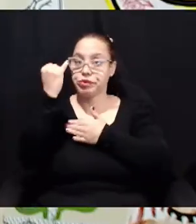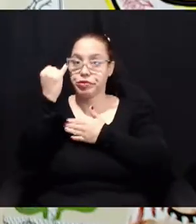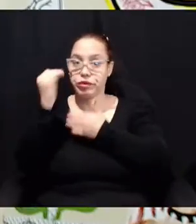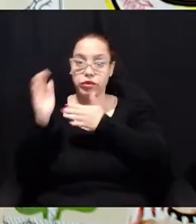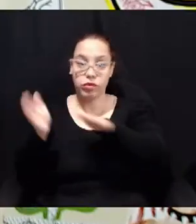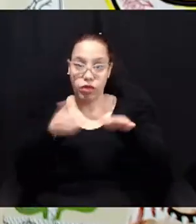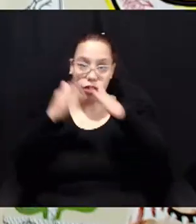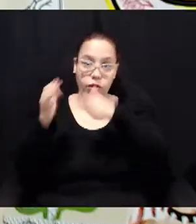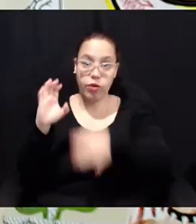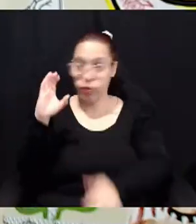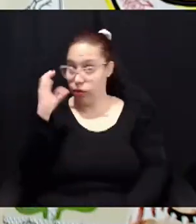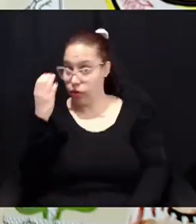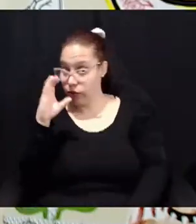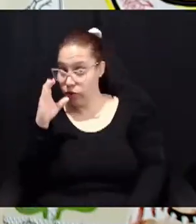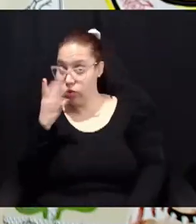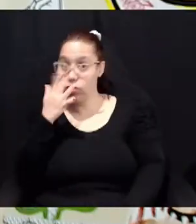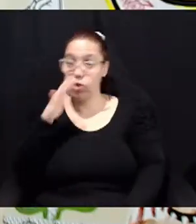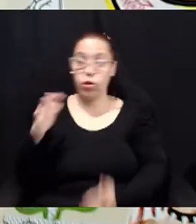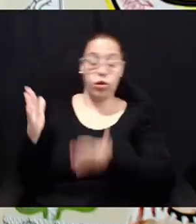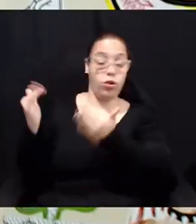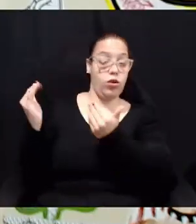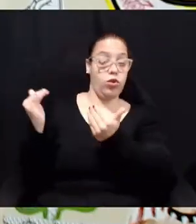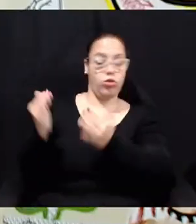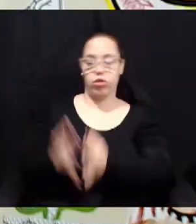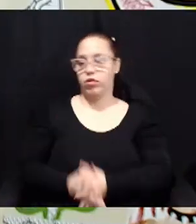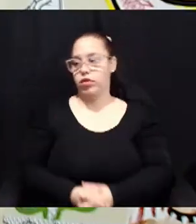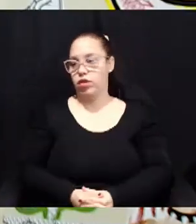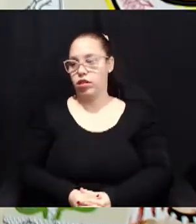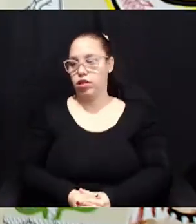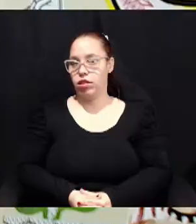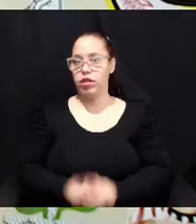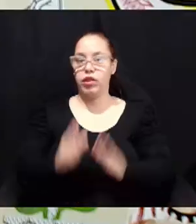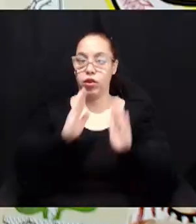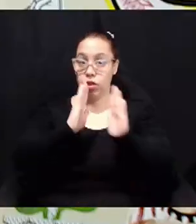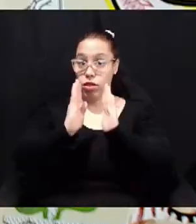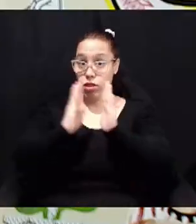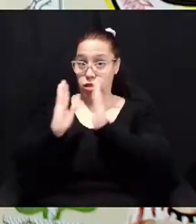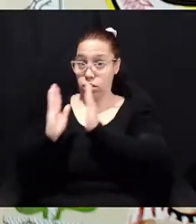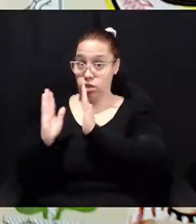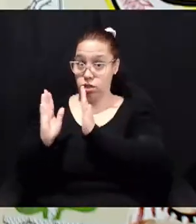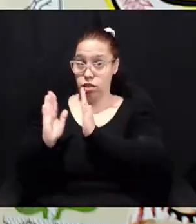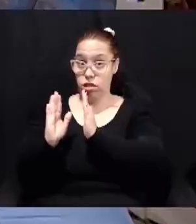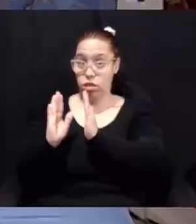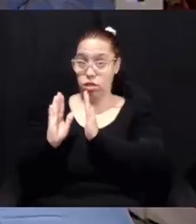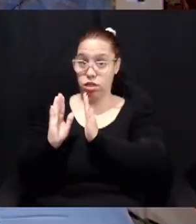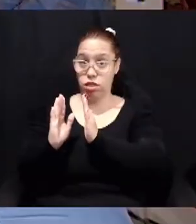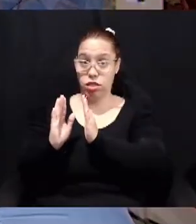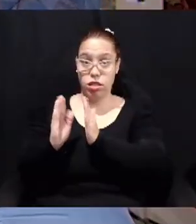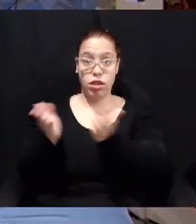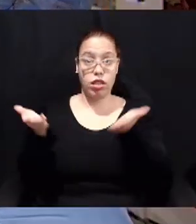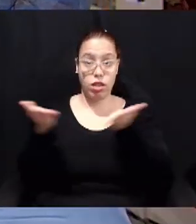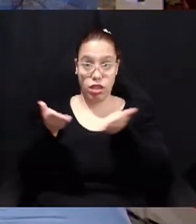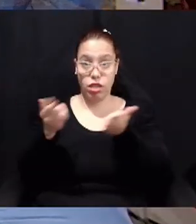o público infanto-juvenil. Né? A gente passou por um período que até hoje tem